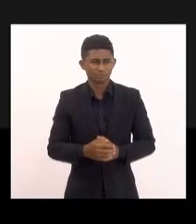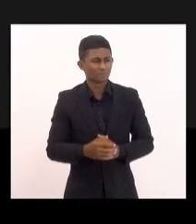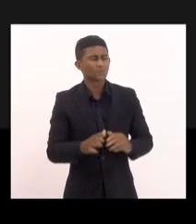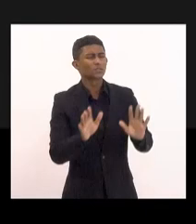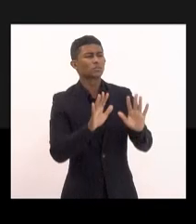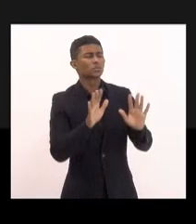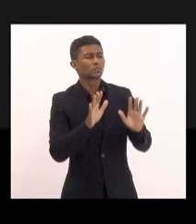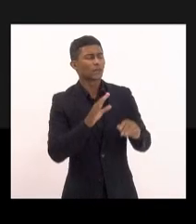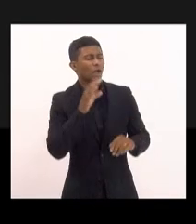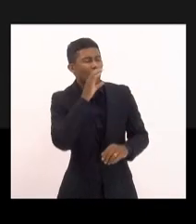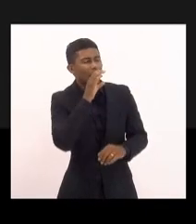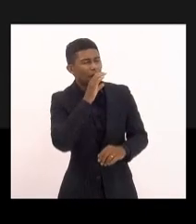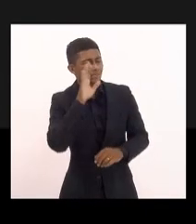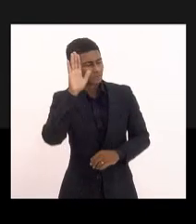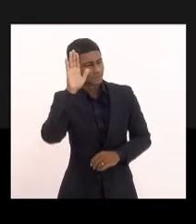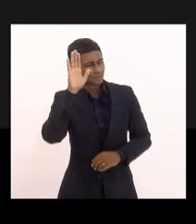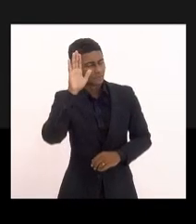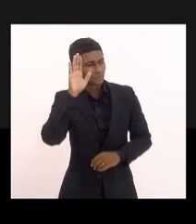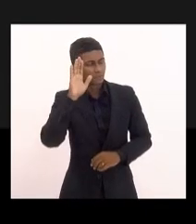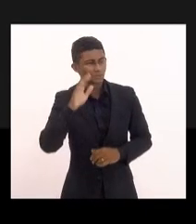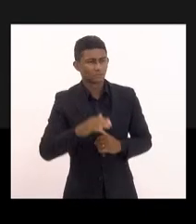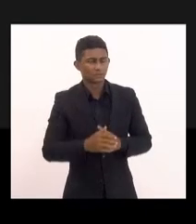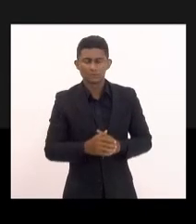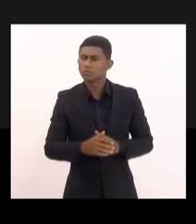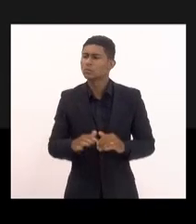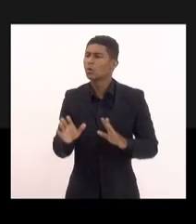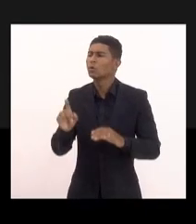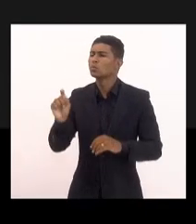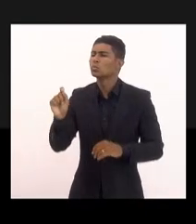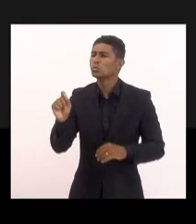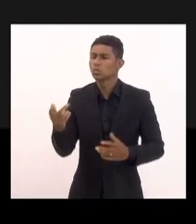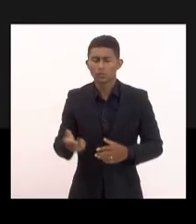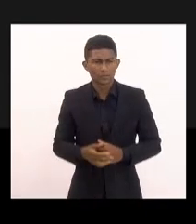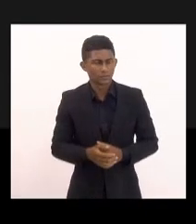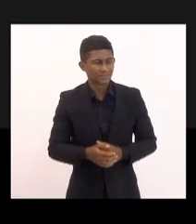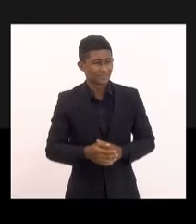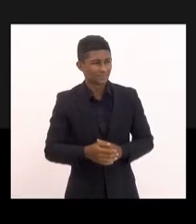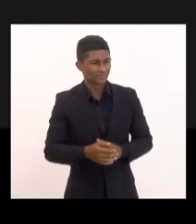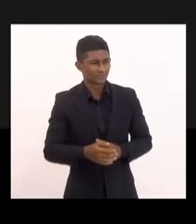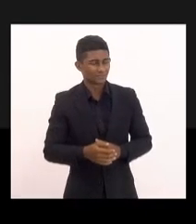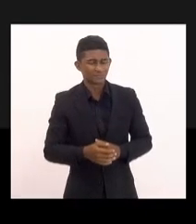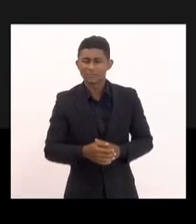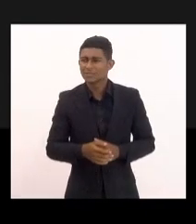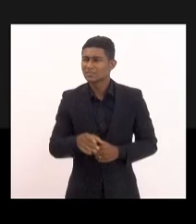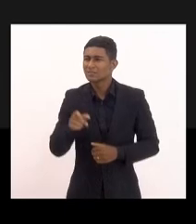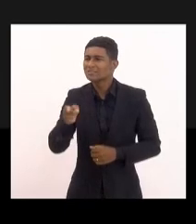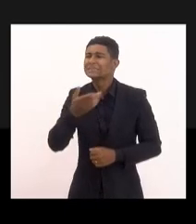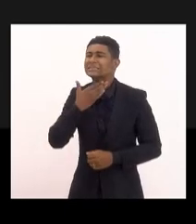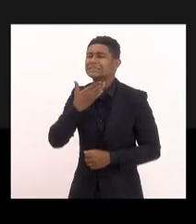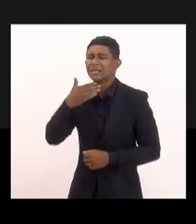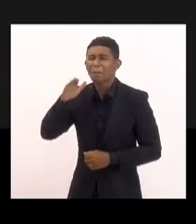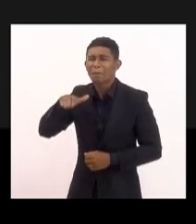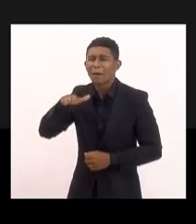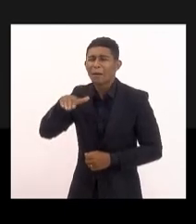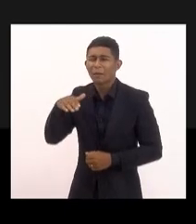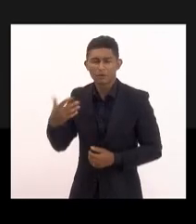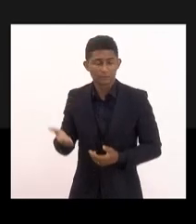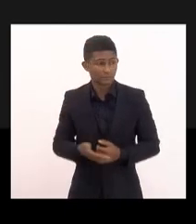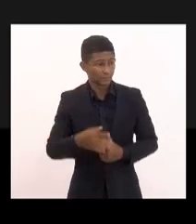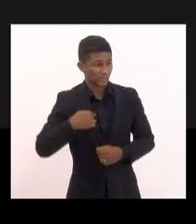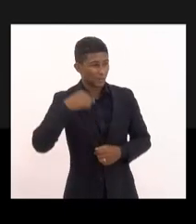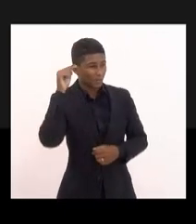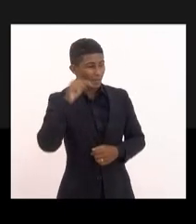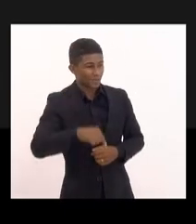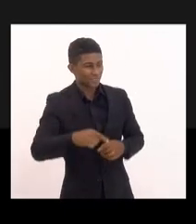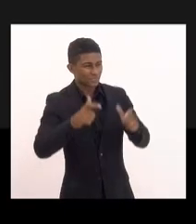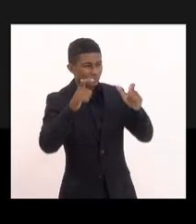Presidente, muito rapidamente. Eu estou num local. Oi, Alexandre. Está baixo seu som, Alexandre. Oi, eu estou num local muito